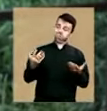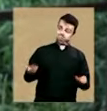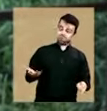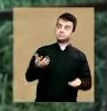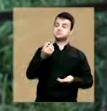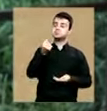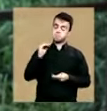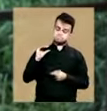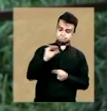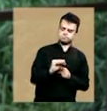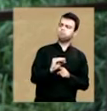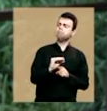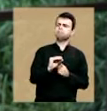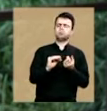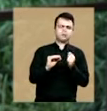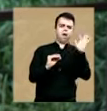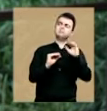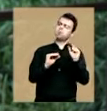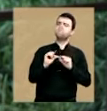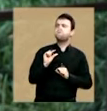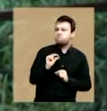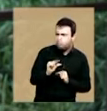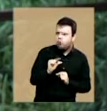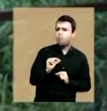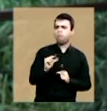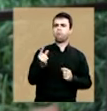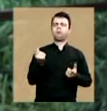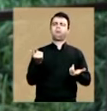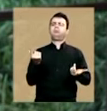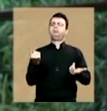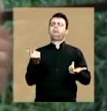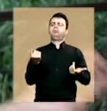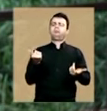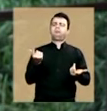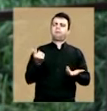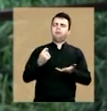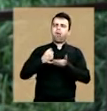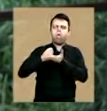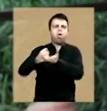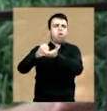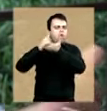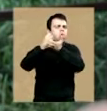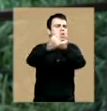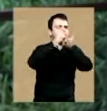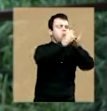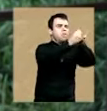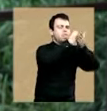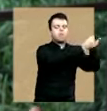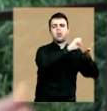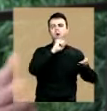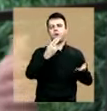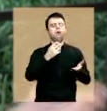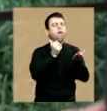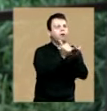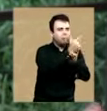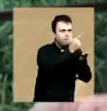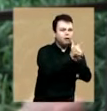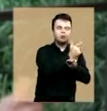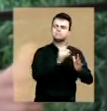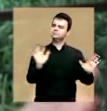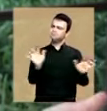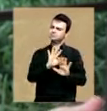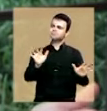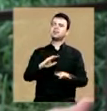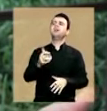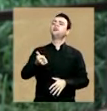Então, com um investimento baixo, a gente deixou de ter custo de enviar composto orgânico, as 12 toneladas